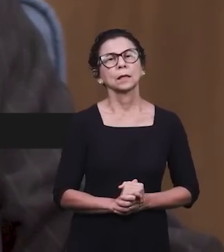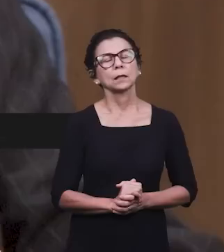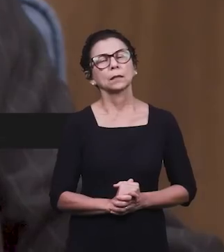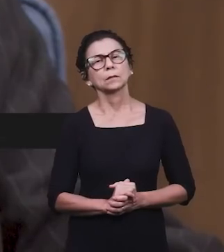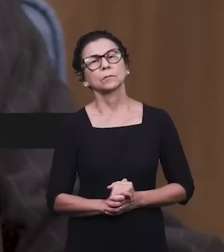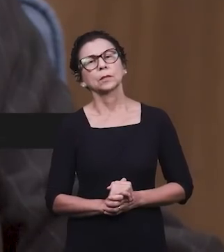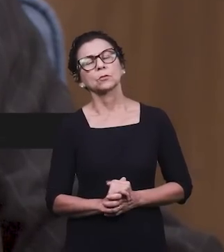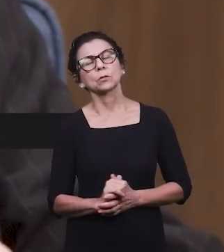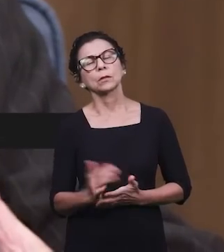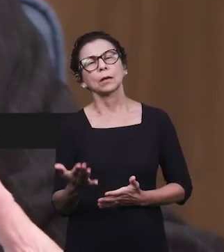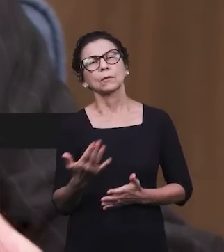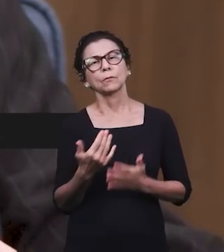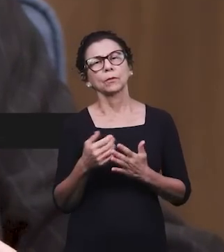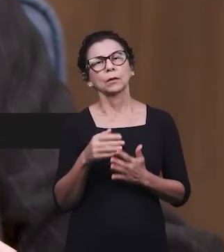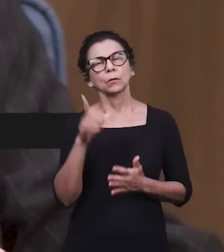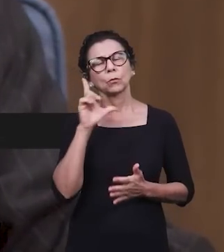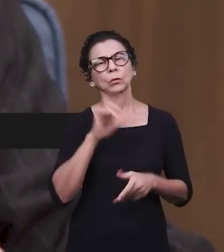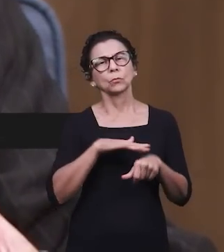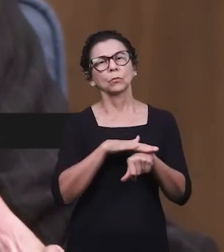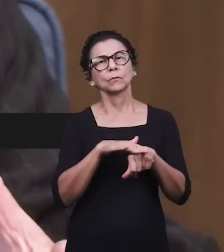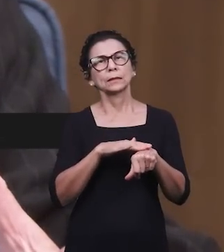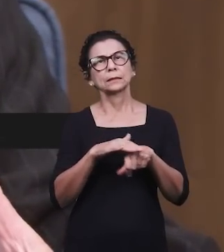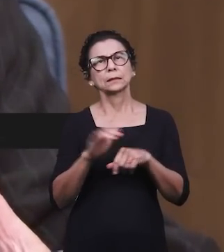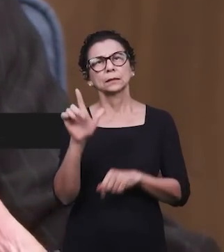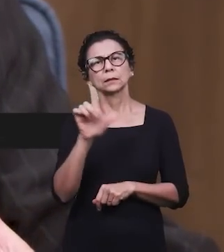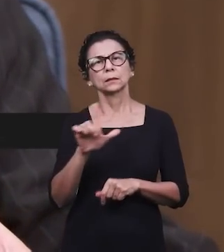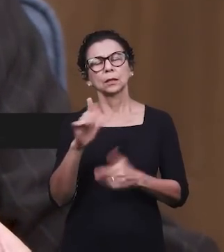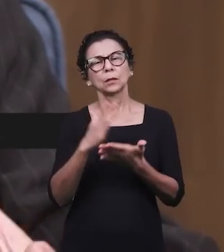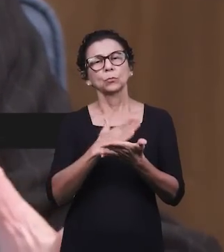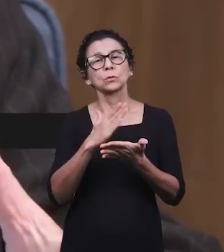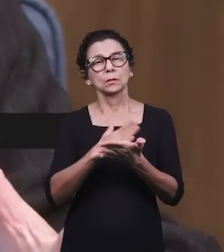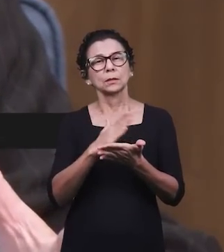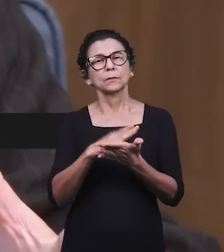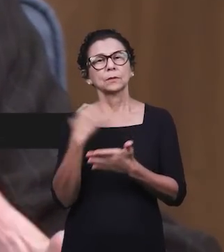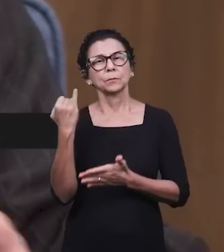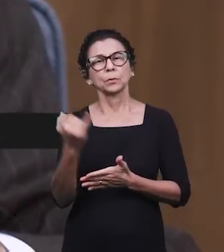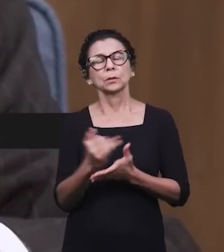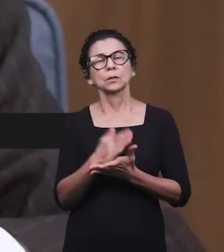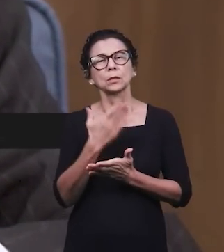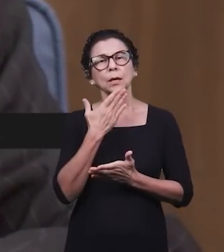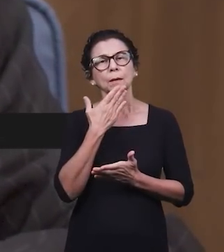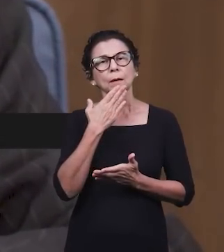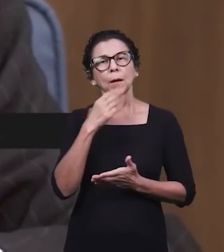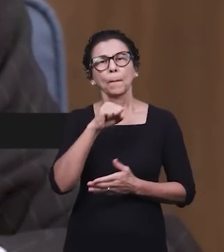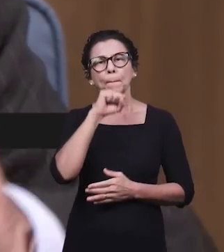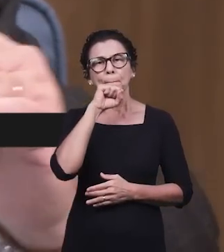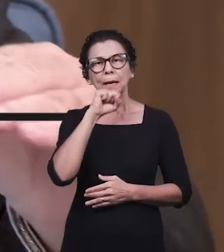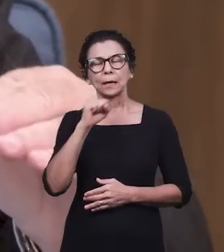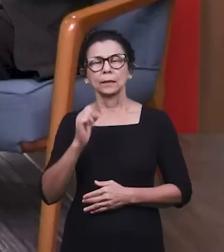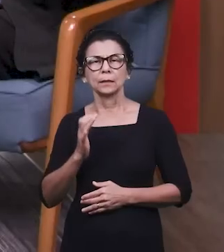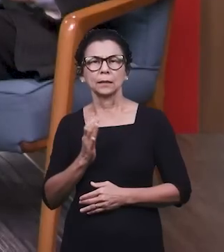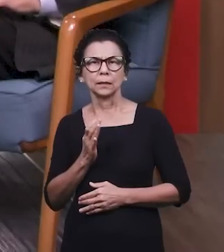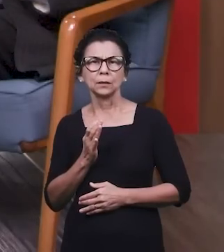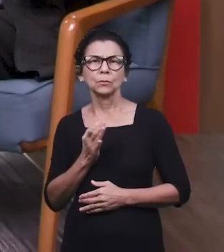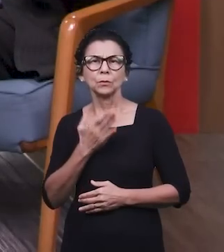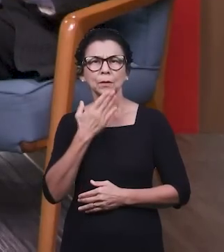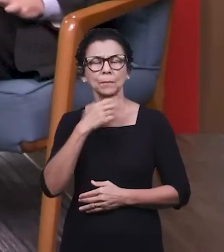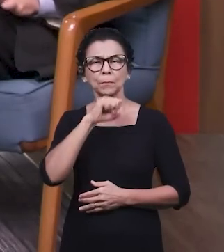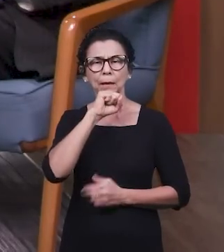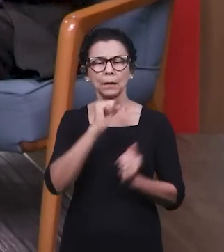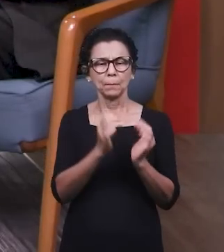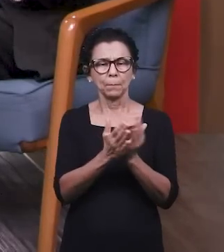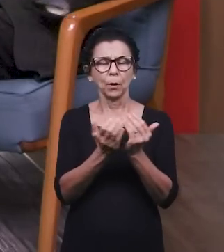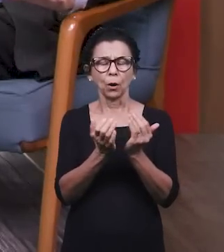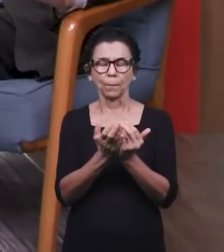literaturas que é muito importante. Por exemplo, né, Pai Rico, Pai Pobre, foi uma das literaturas que mudou a minha forma de pensar